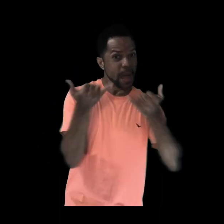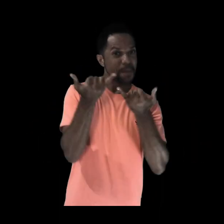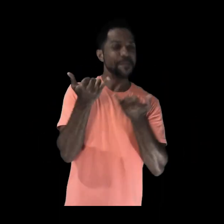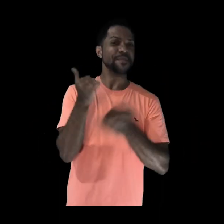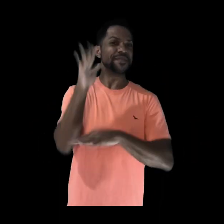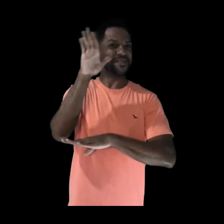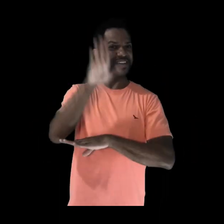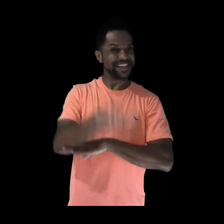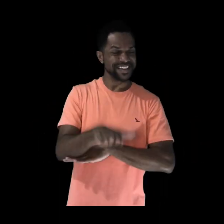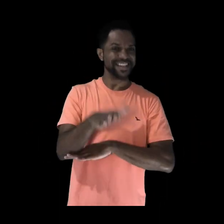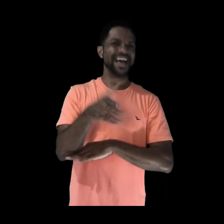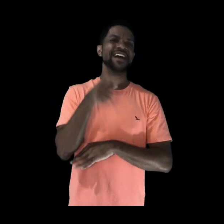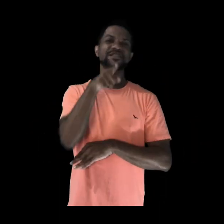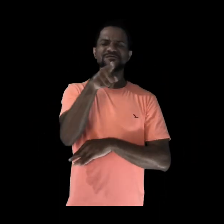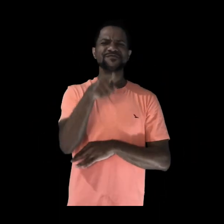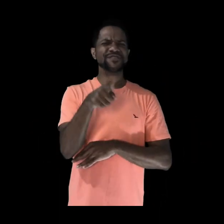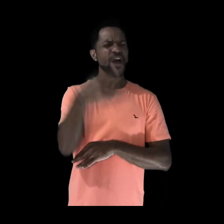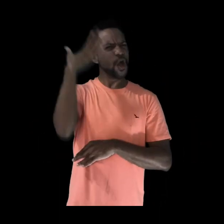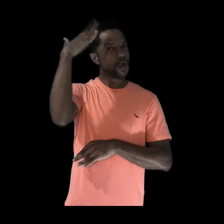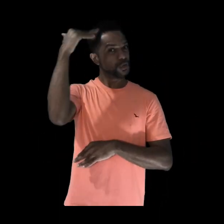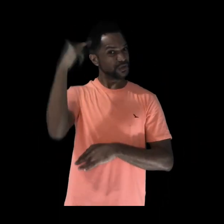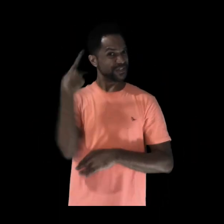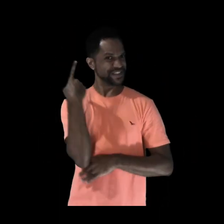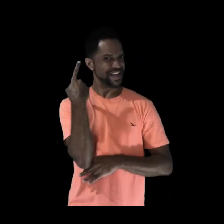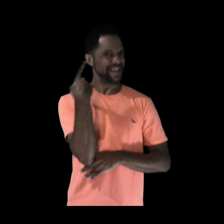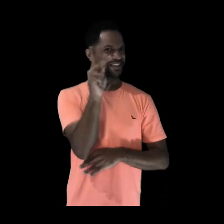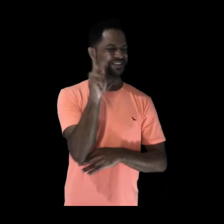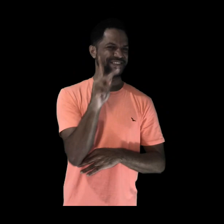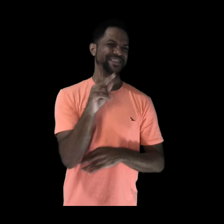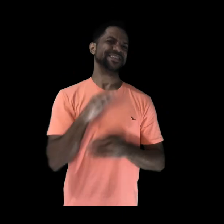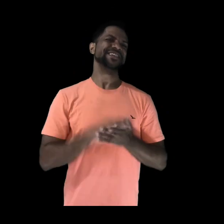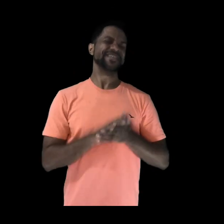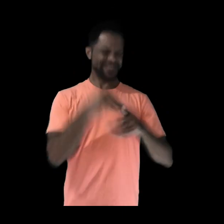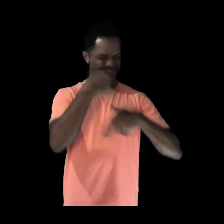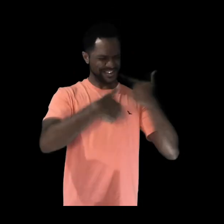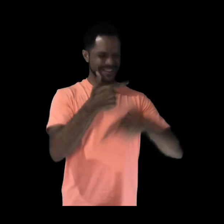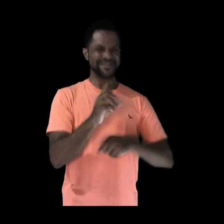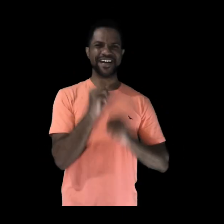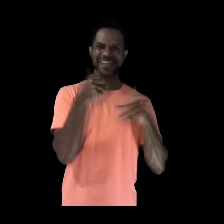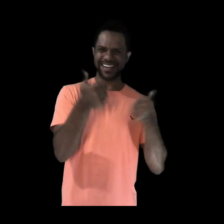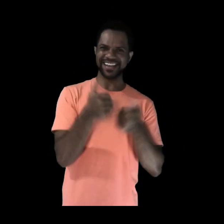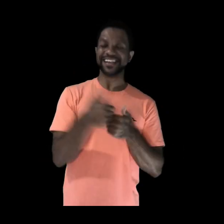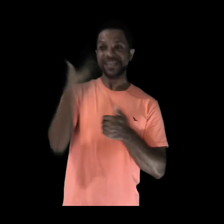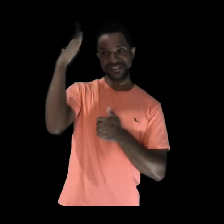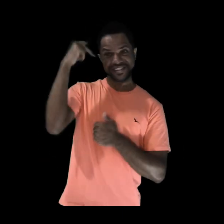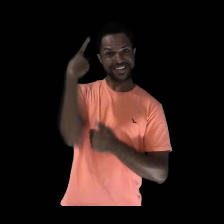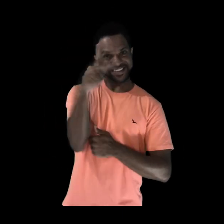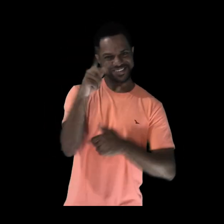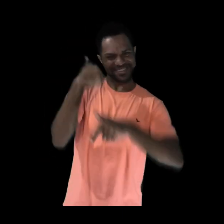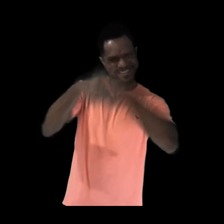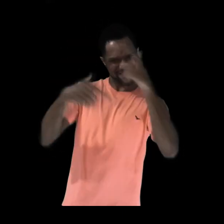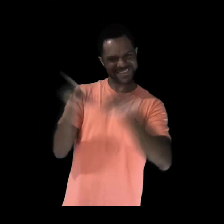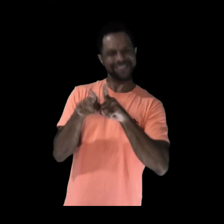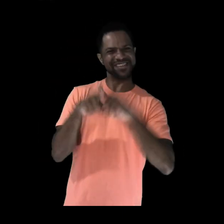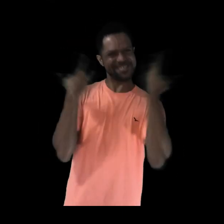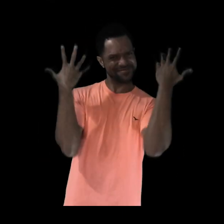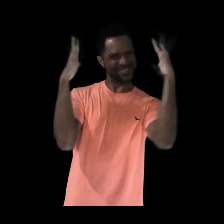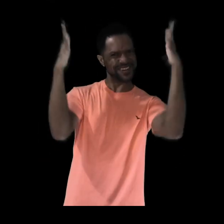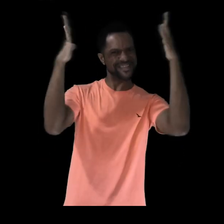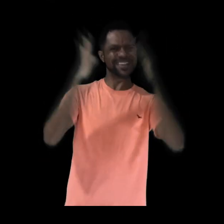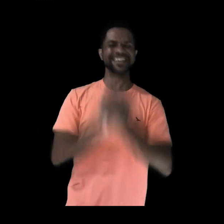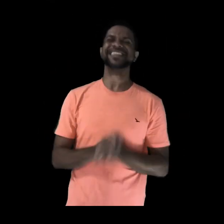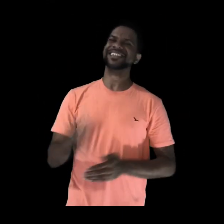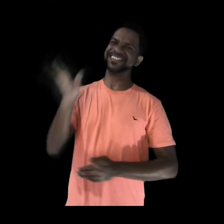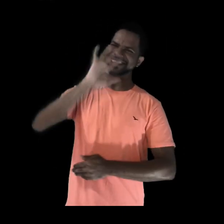aceitado. Aproveite a tardinha, tá começando aí. E sucesso na sua tese, tá bom? Obrigado, igualmente. Sucesso aí pro teu